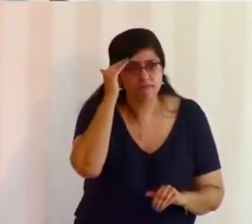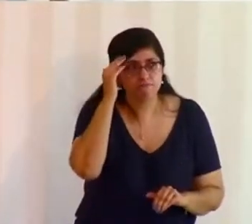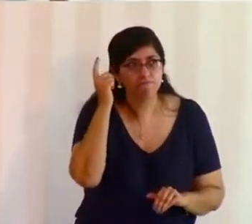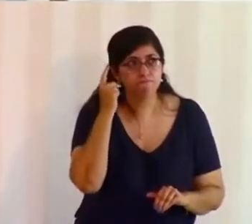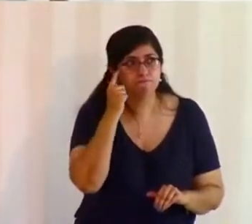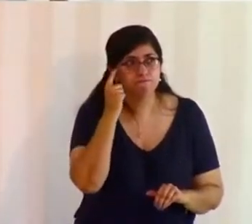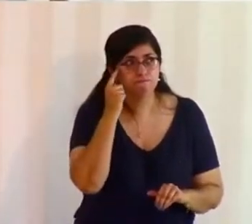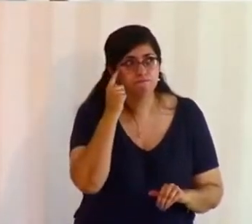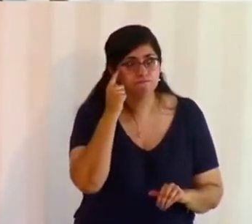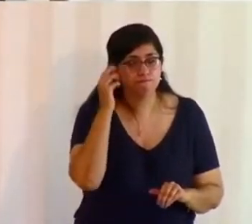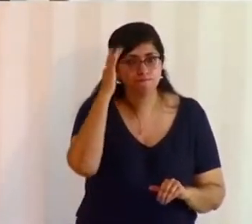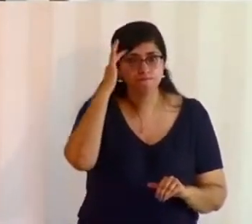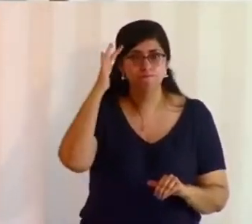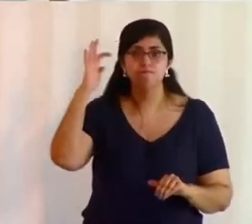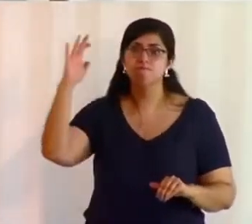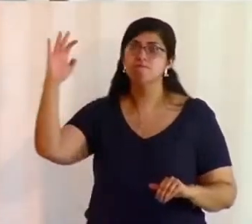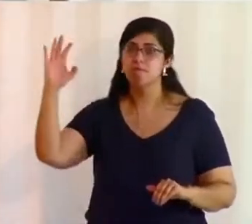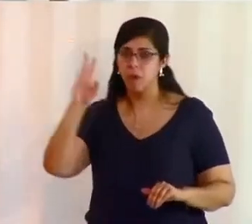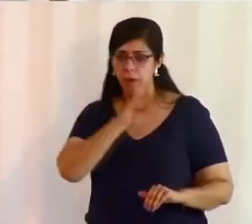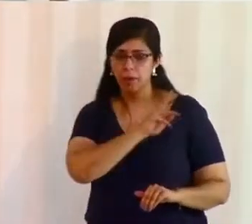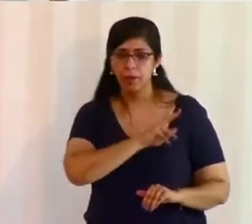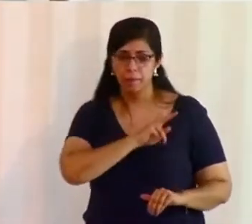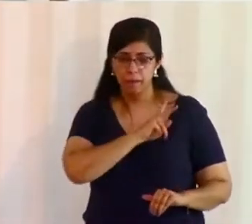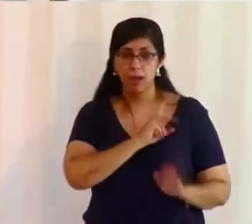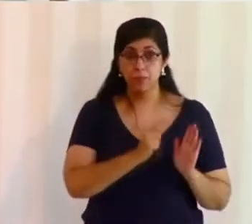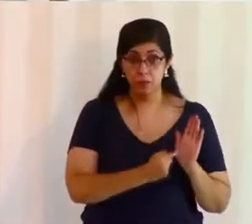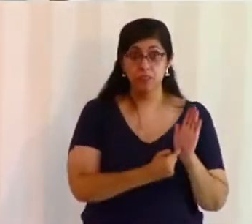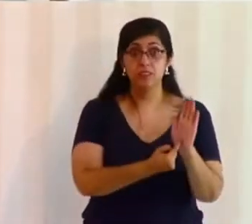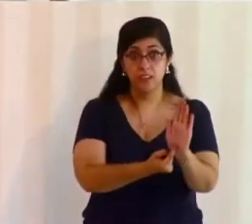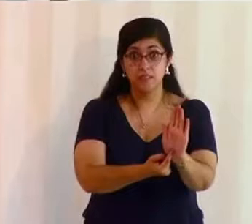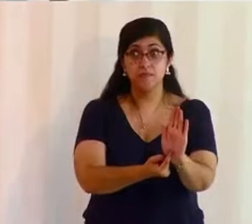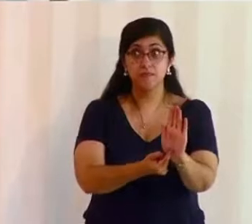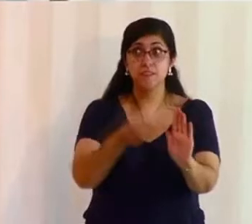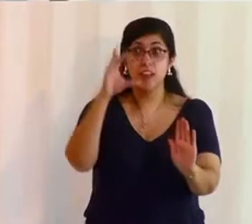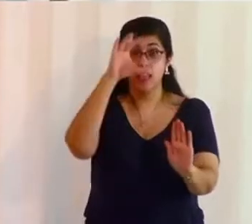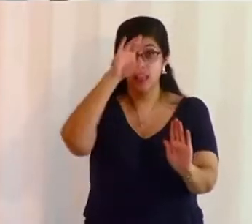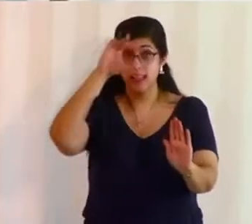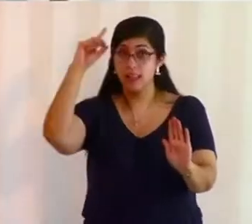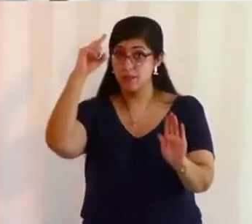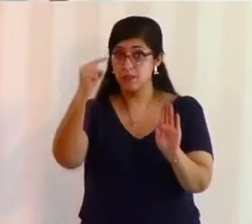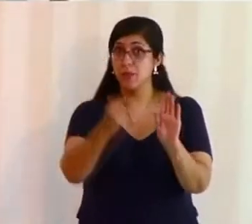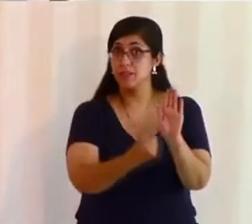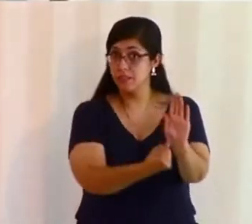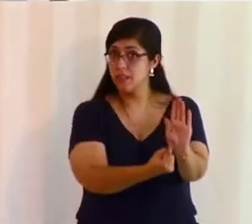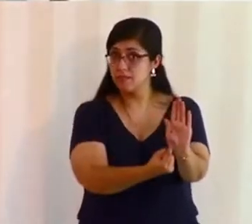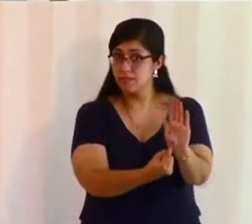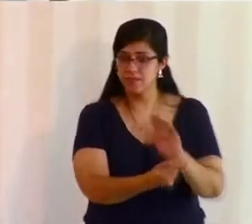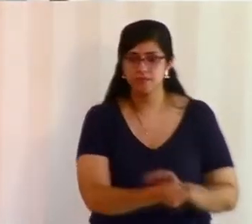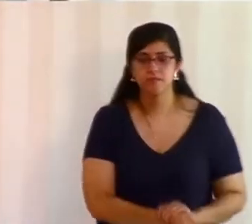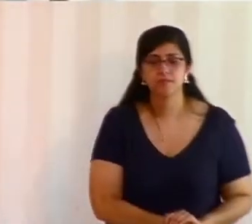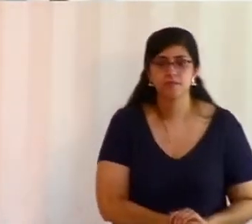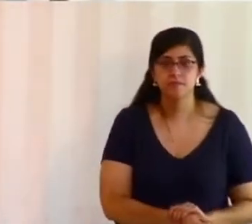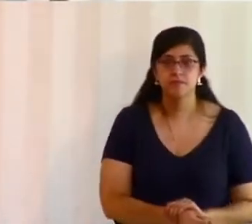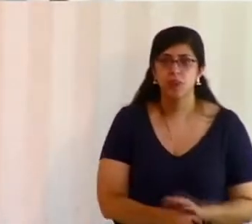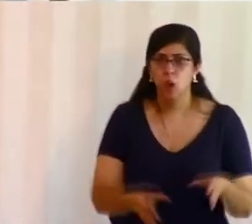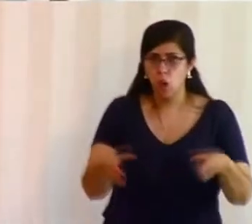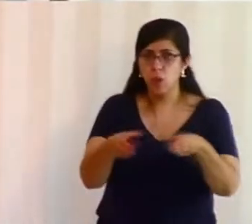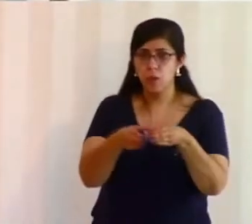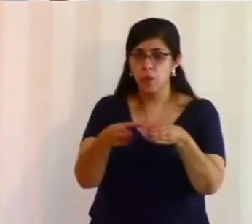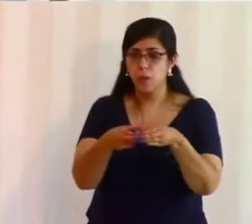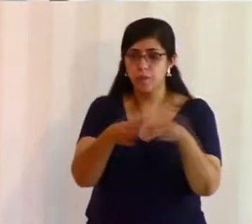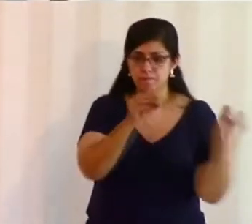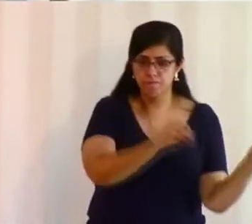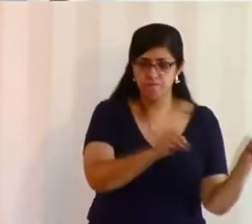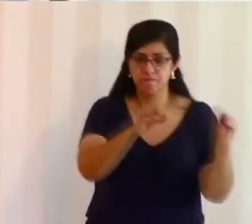ir. Deus então agora está mostrando para ele: eu vou mostrar para você, Paulo, e sua equipe, para onde eu vou